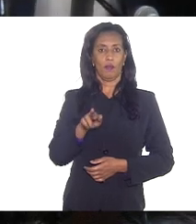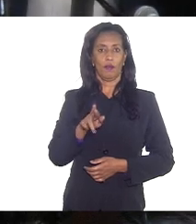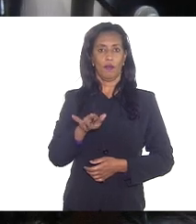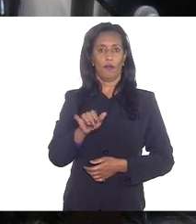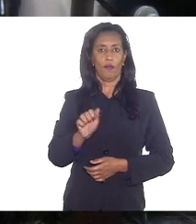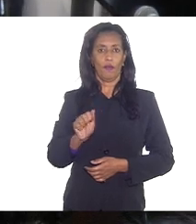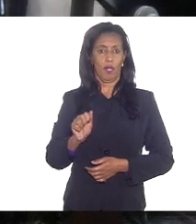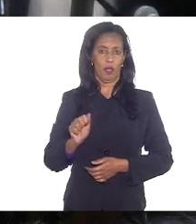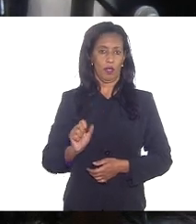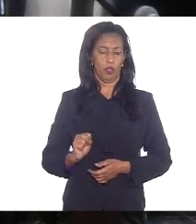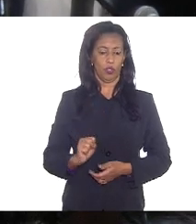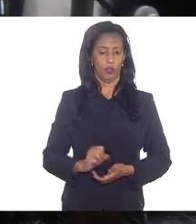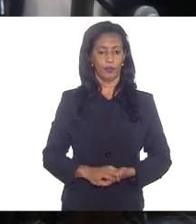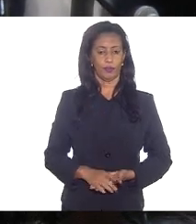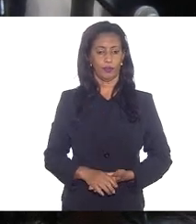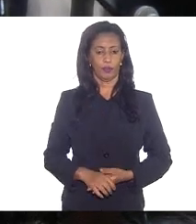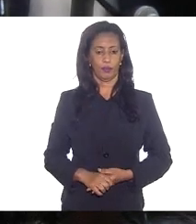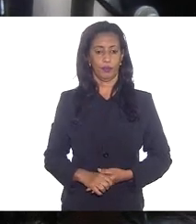Deputado Alexandre.